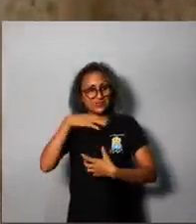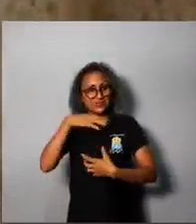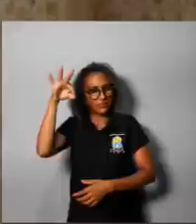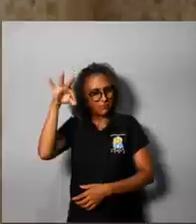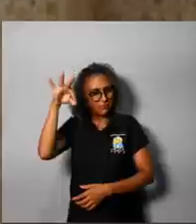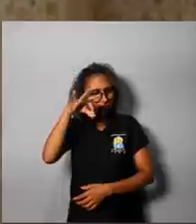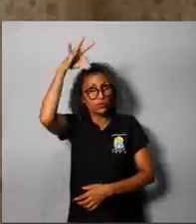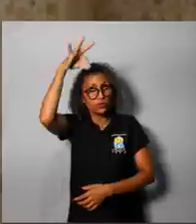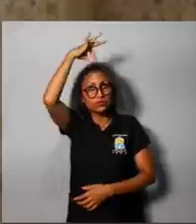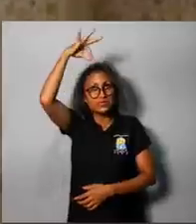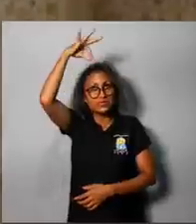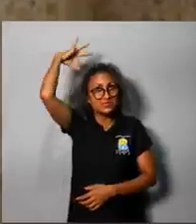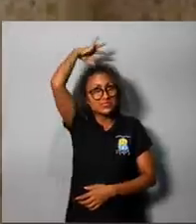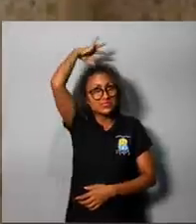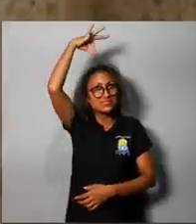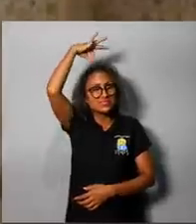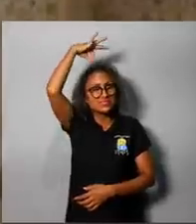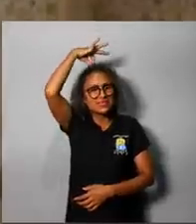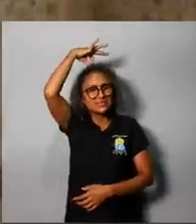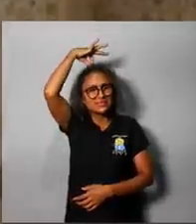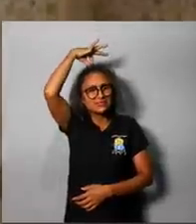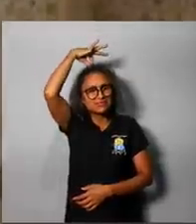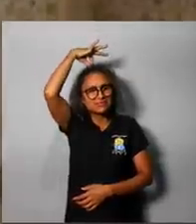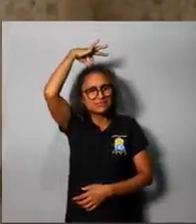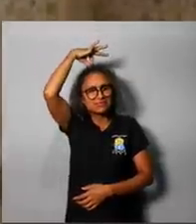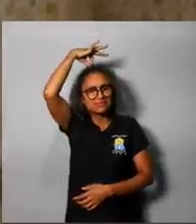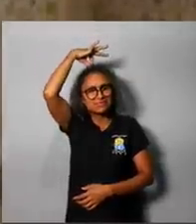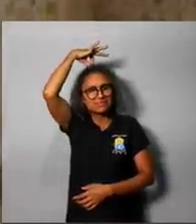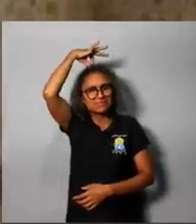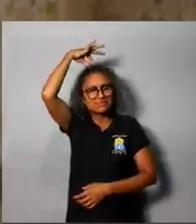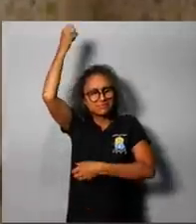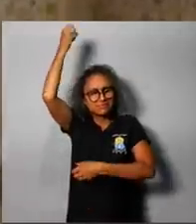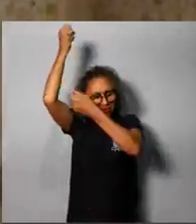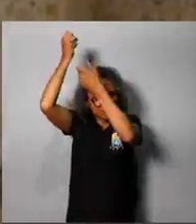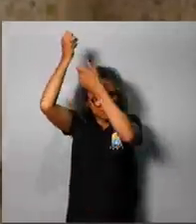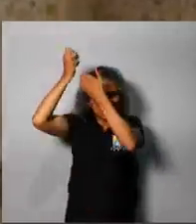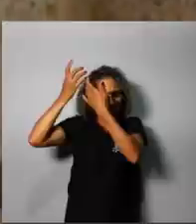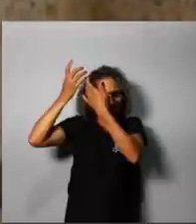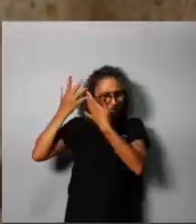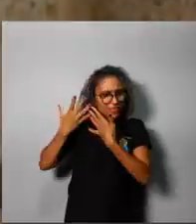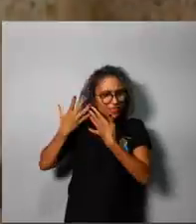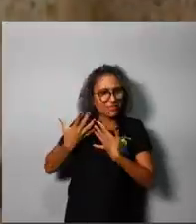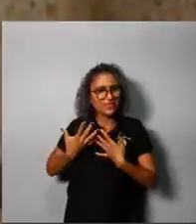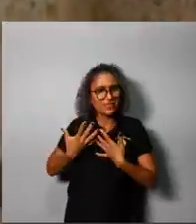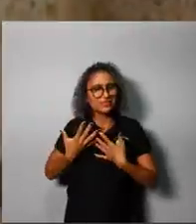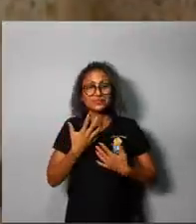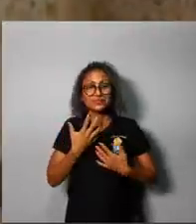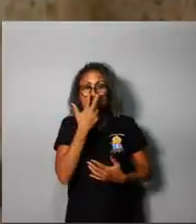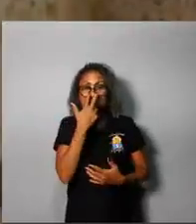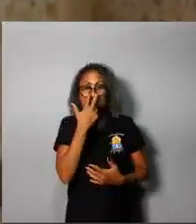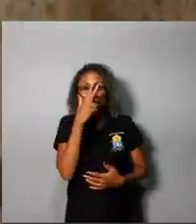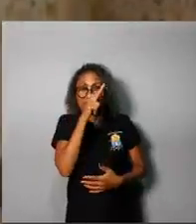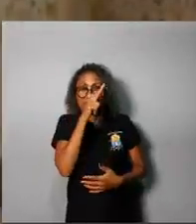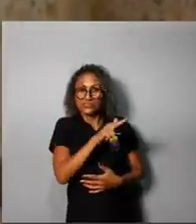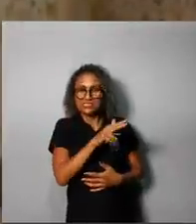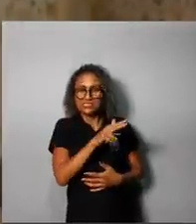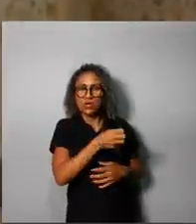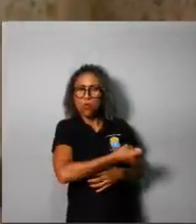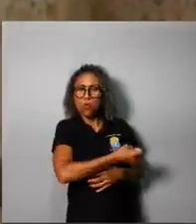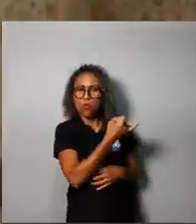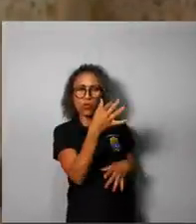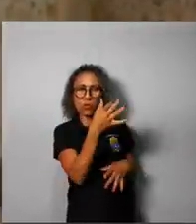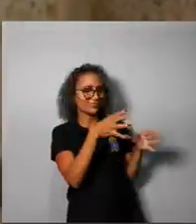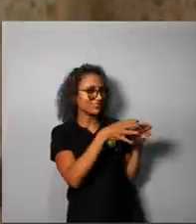que me impressionou ao ver tantos grupos conduzindo imagens de Nossa Senhora de Nazaré,